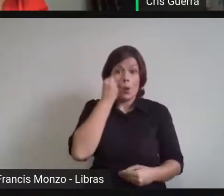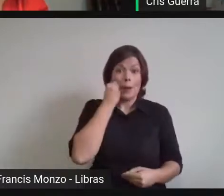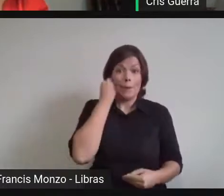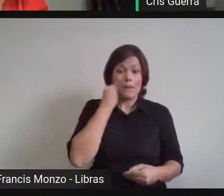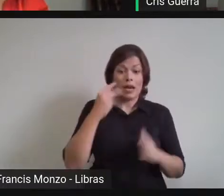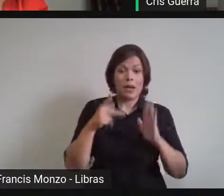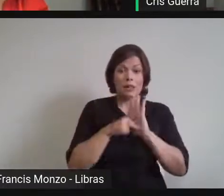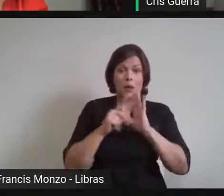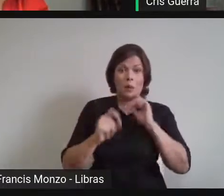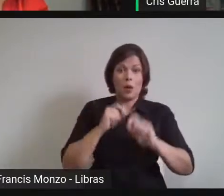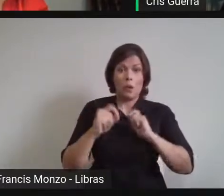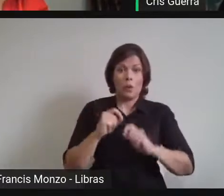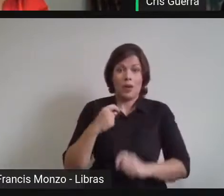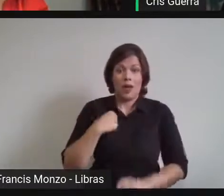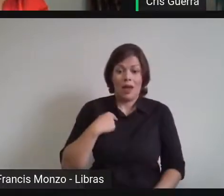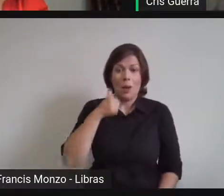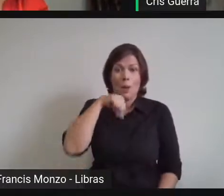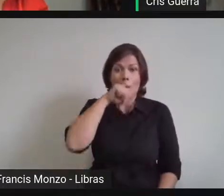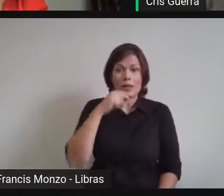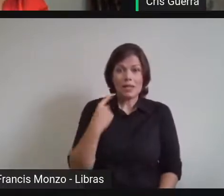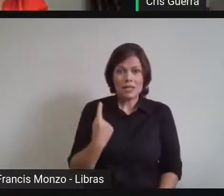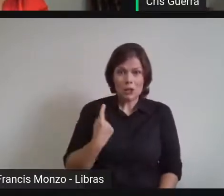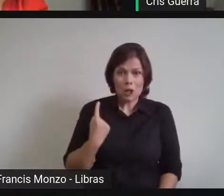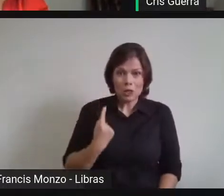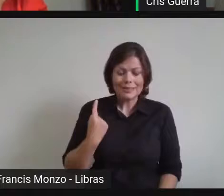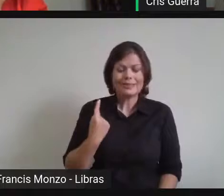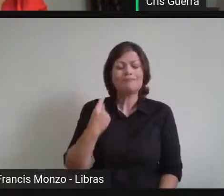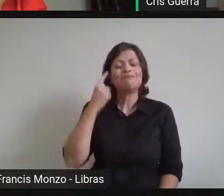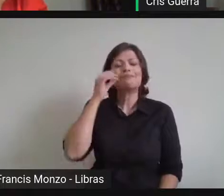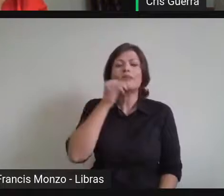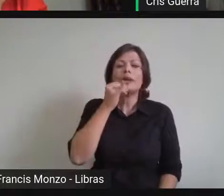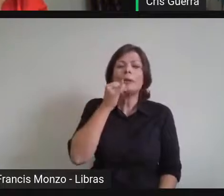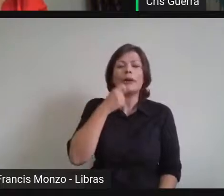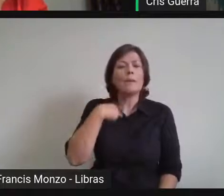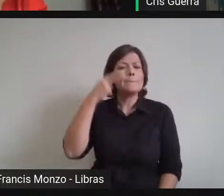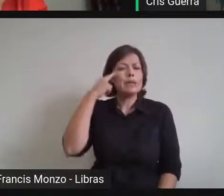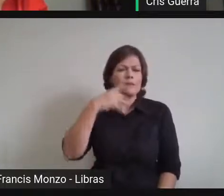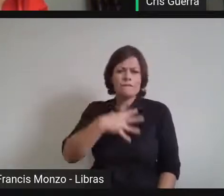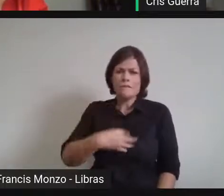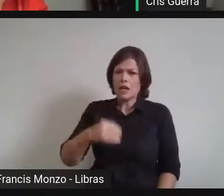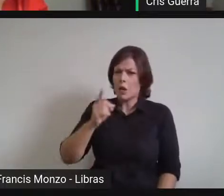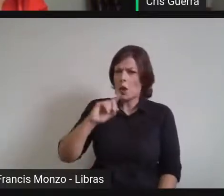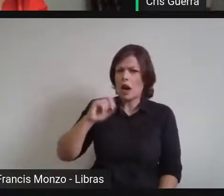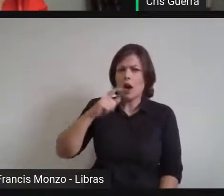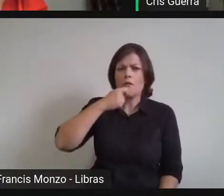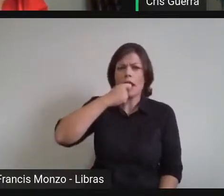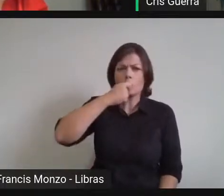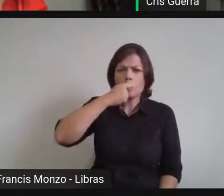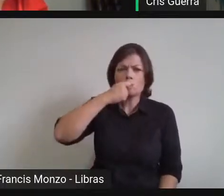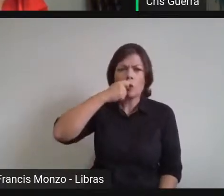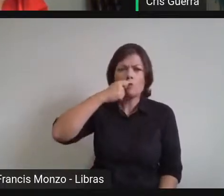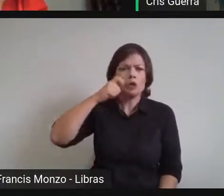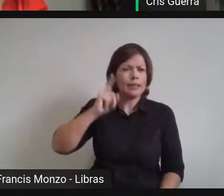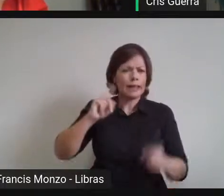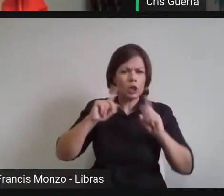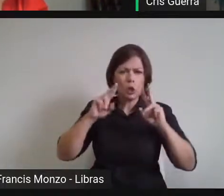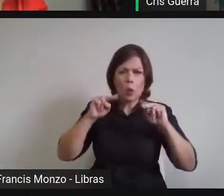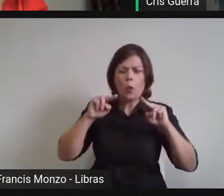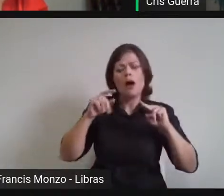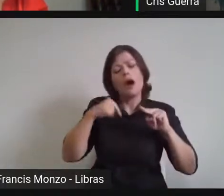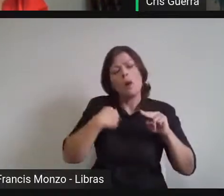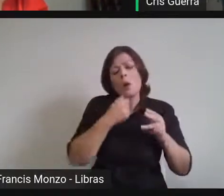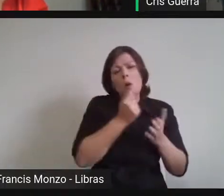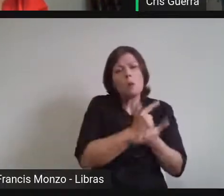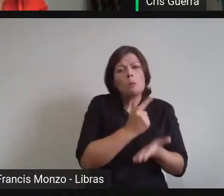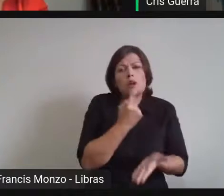não chuparia chupeta, por exemplo. Comprei uma chupeta só, ótimo. Quando chegou em casa, a criança, né, queria mamar e